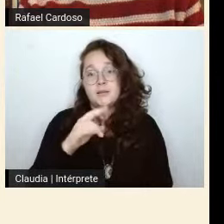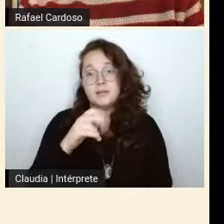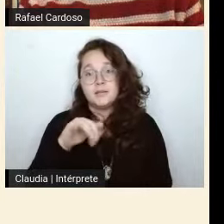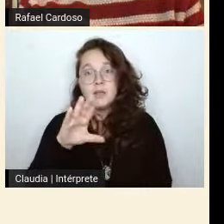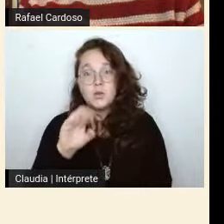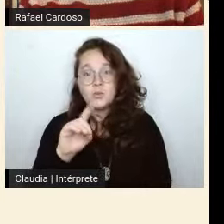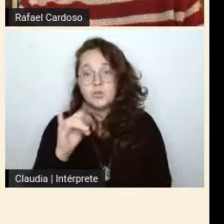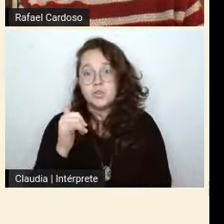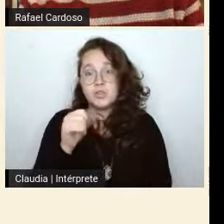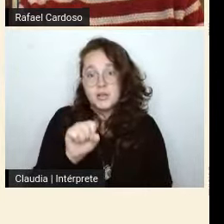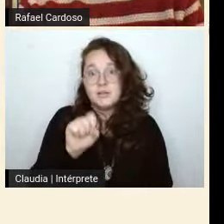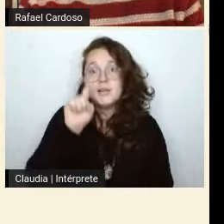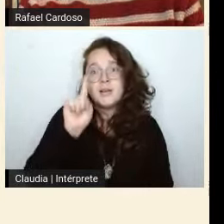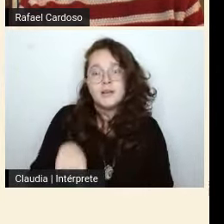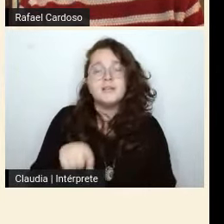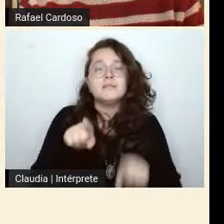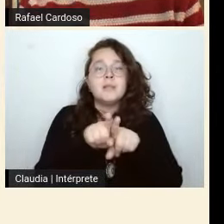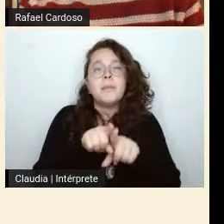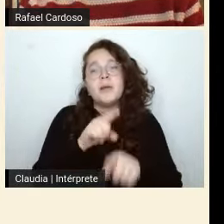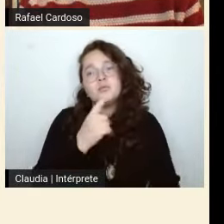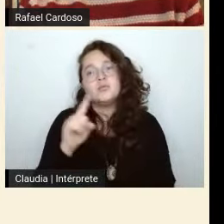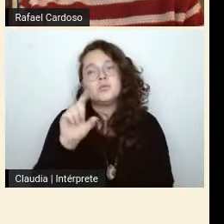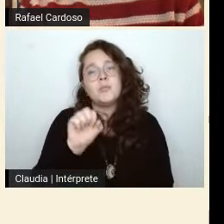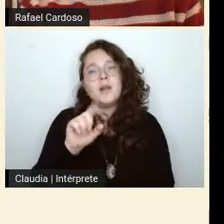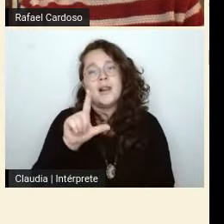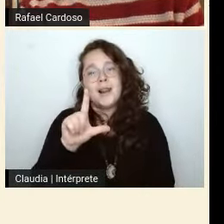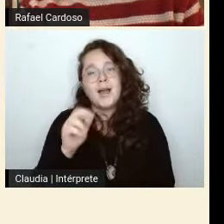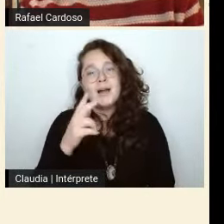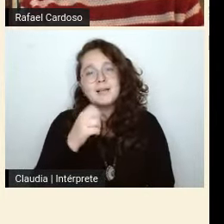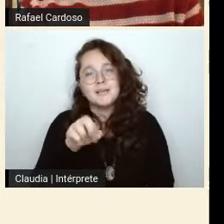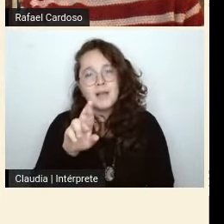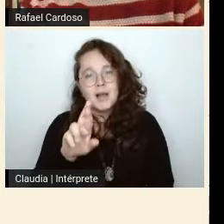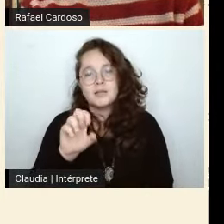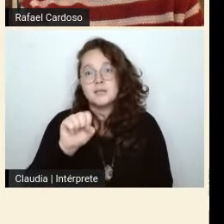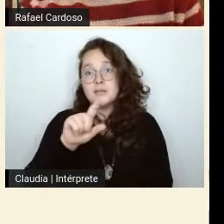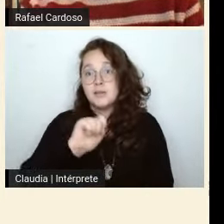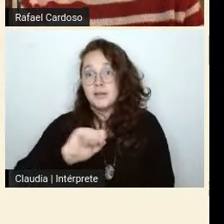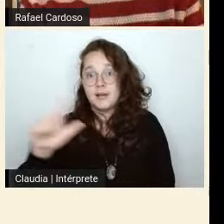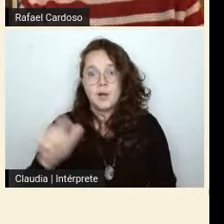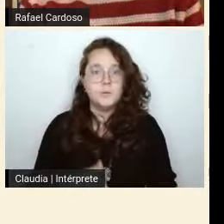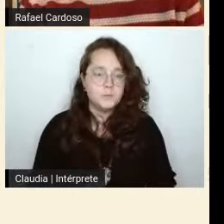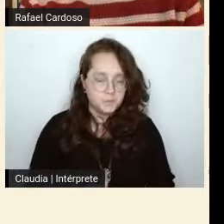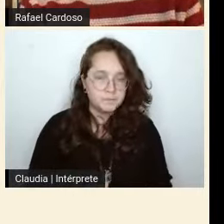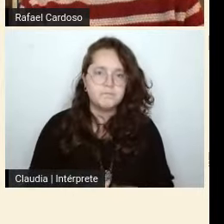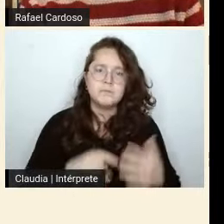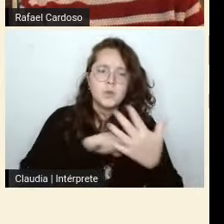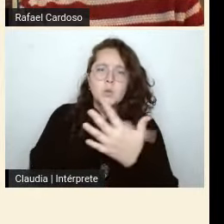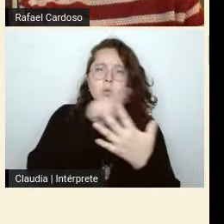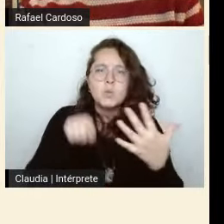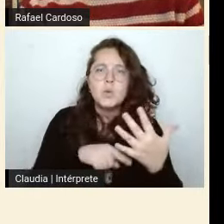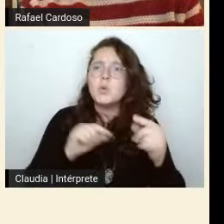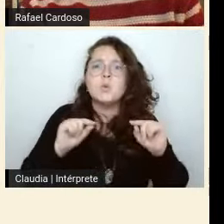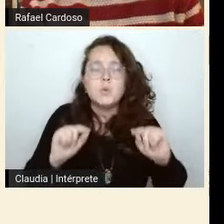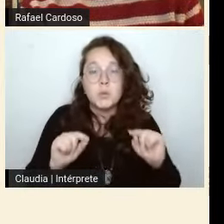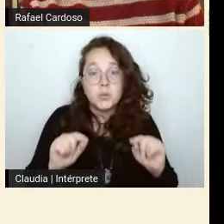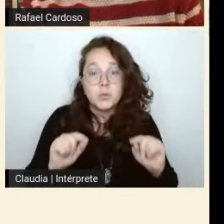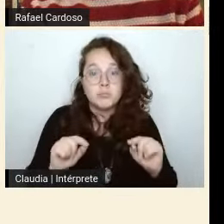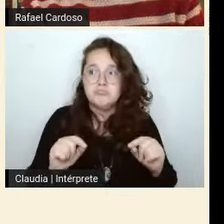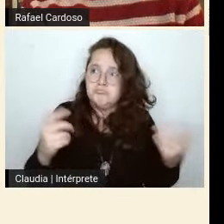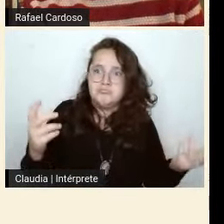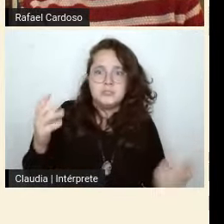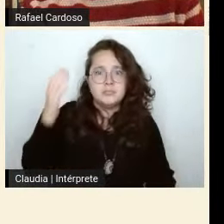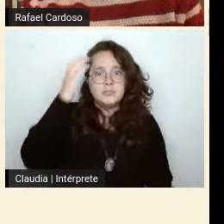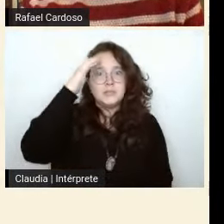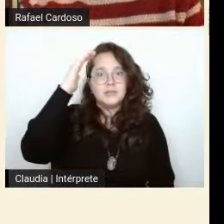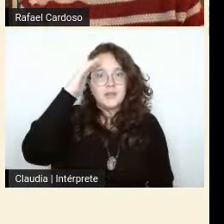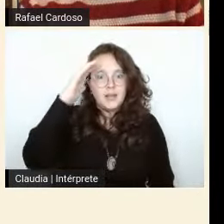O público norte-americano, pouco conhecedor das disputas culturais no Brasil, não haveria de estranhar essa miscelânea